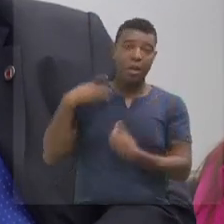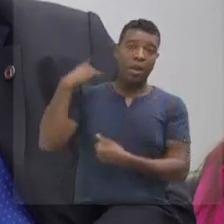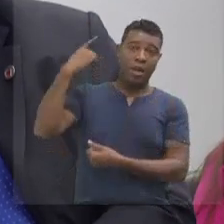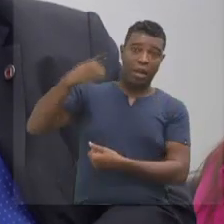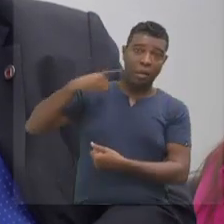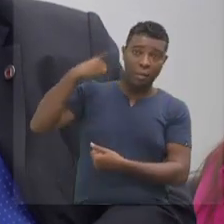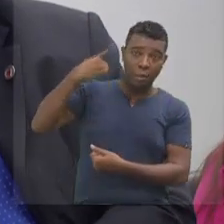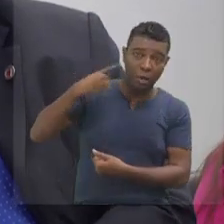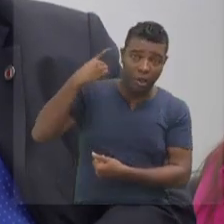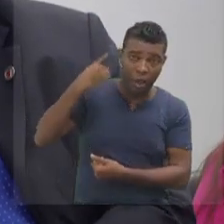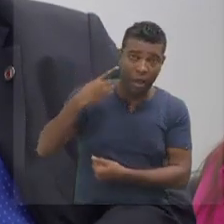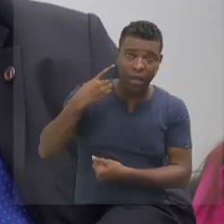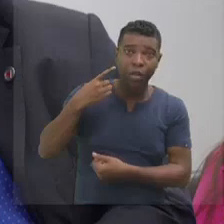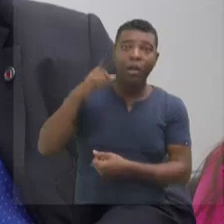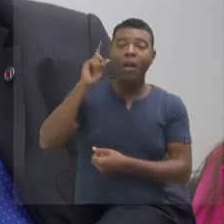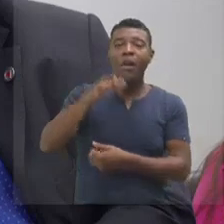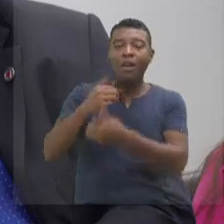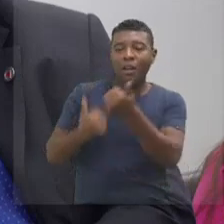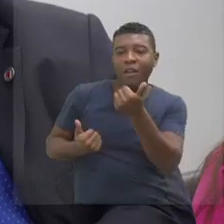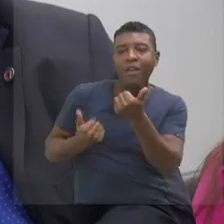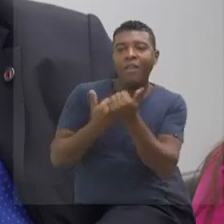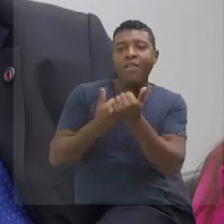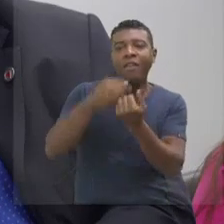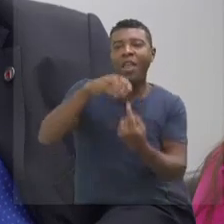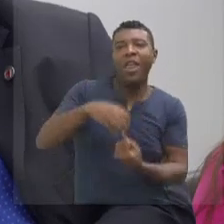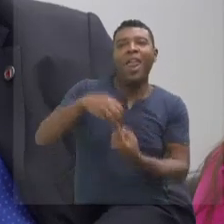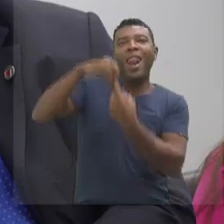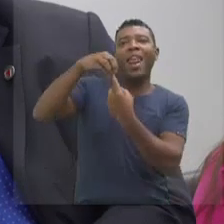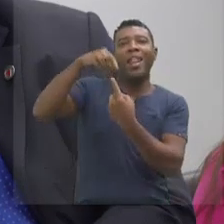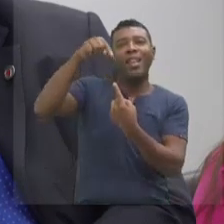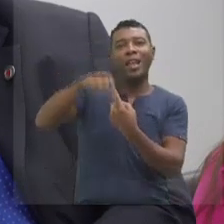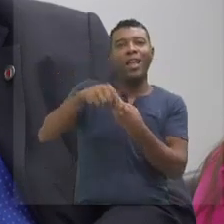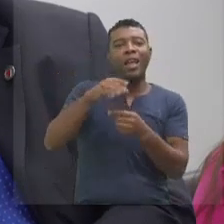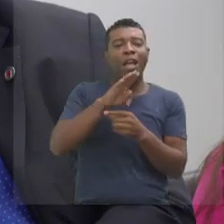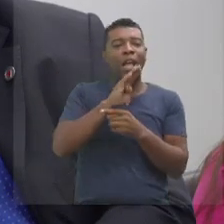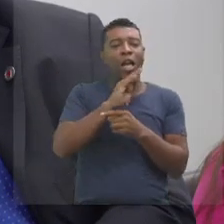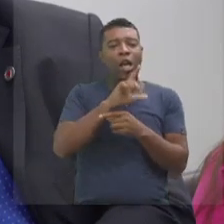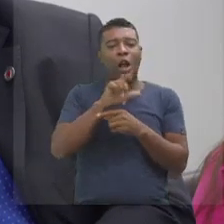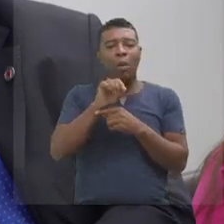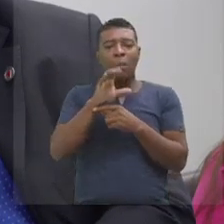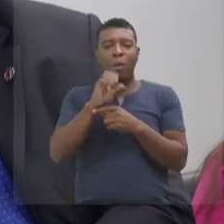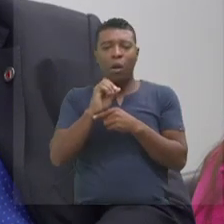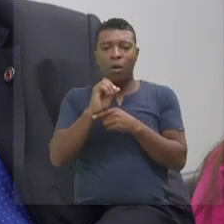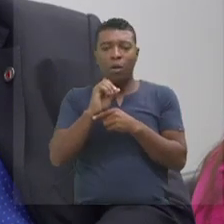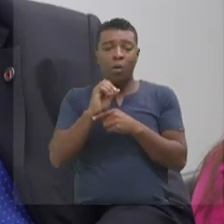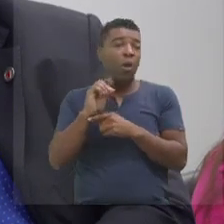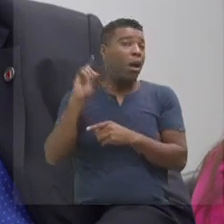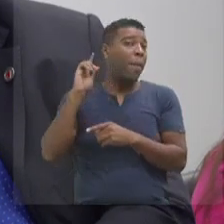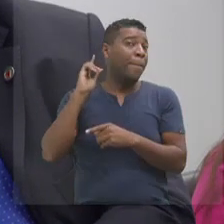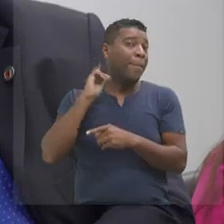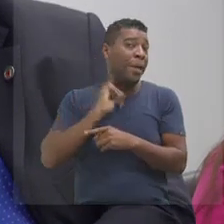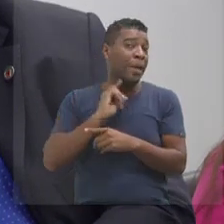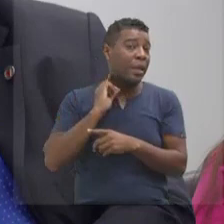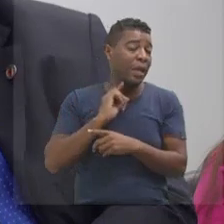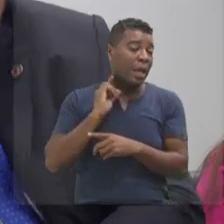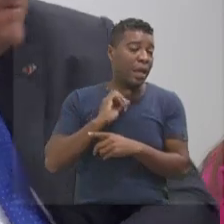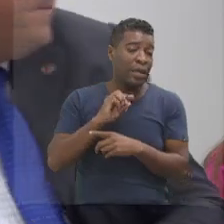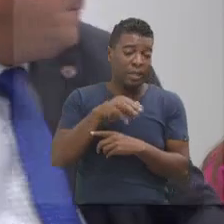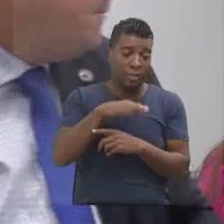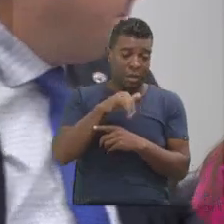e como vice-líder do bloco Minas em frente um bloco de apoio e sustentação